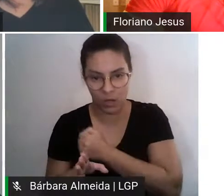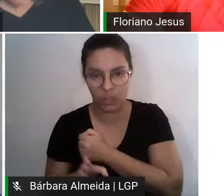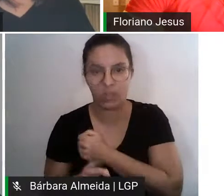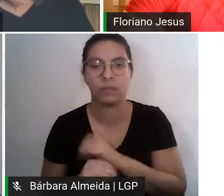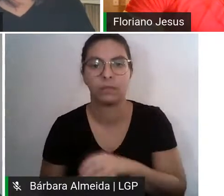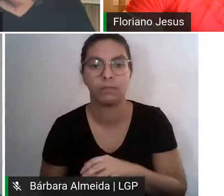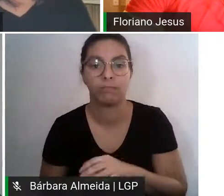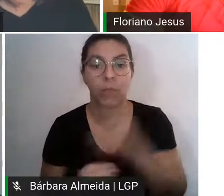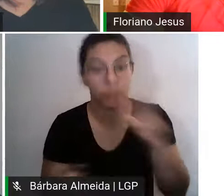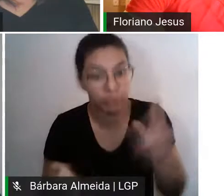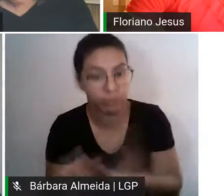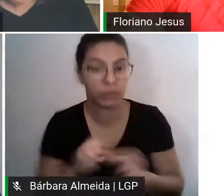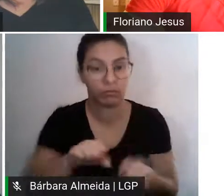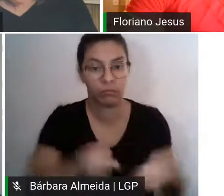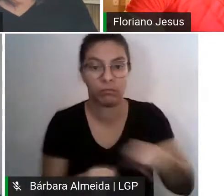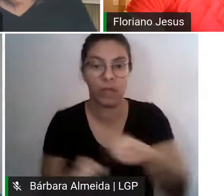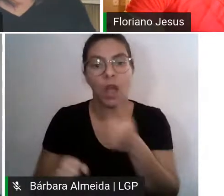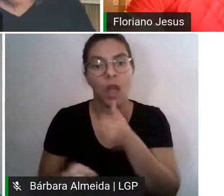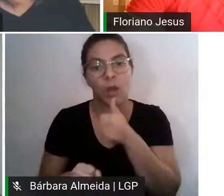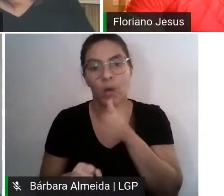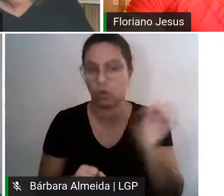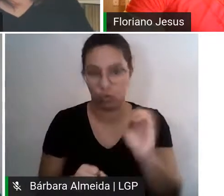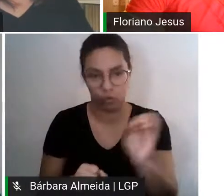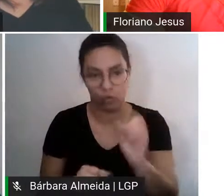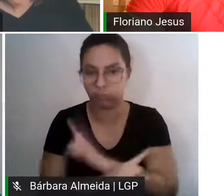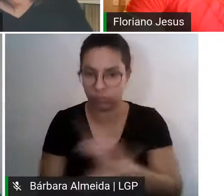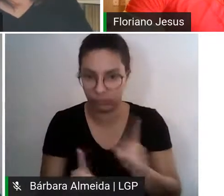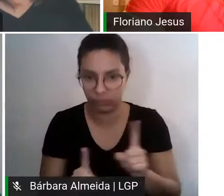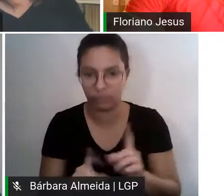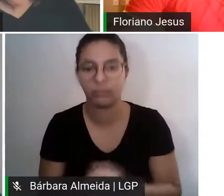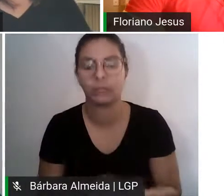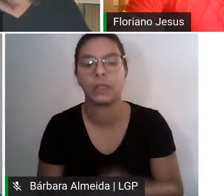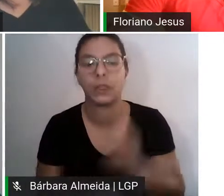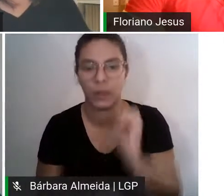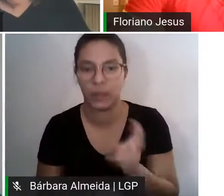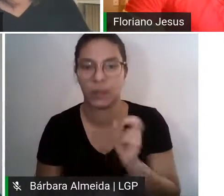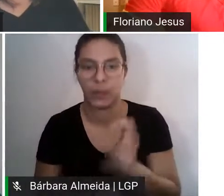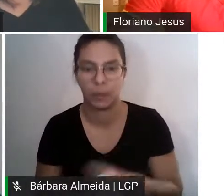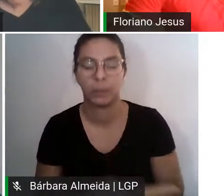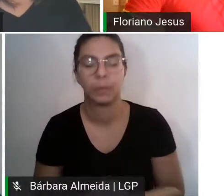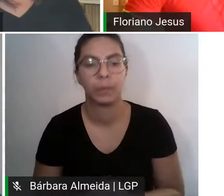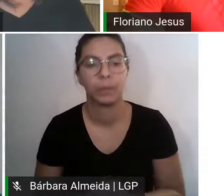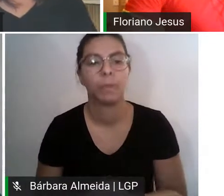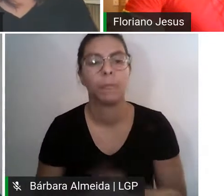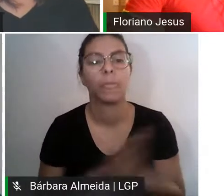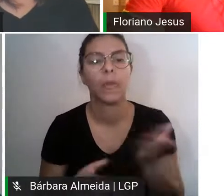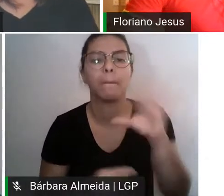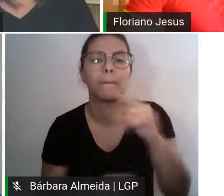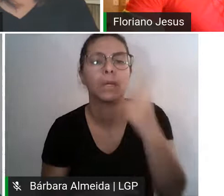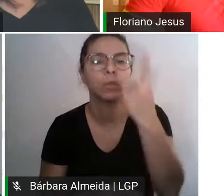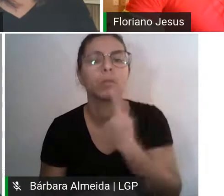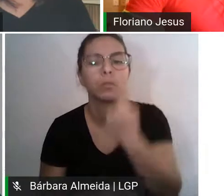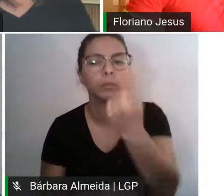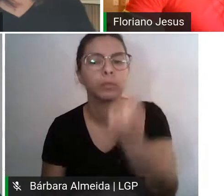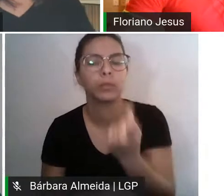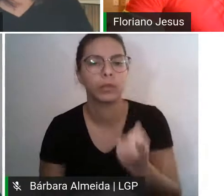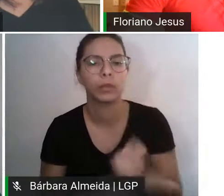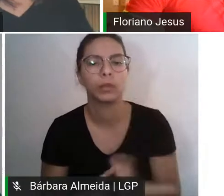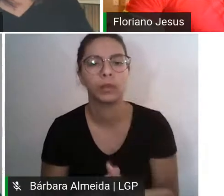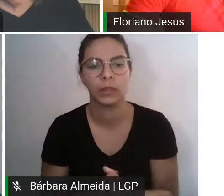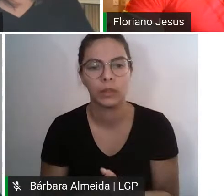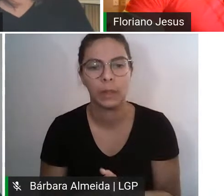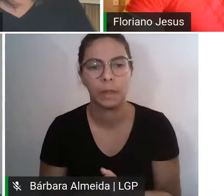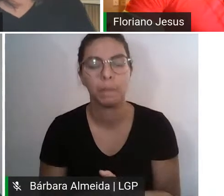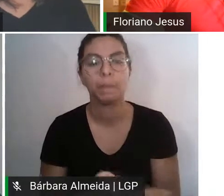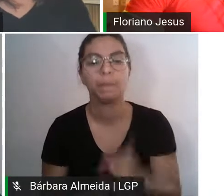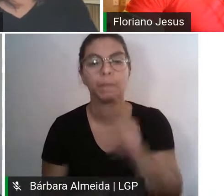pista. Sim. Ok. Agora aproveito só para te colocar mais uma questão. Tu, entretanto,